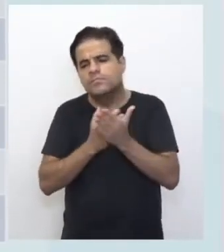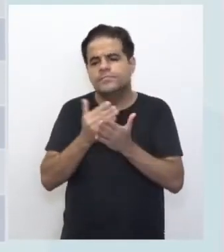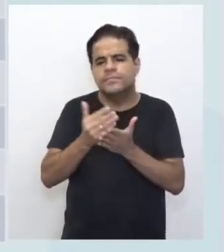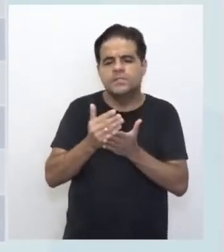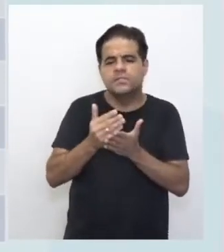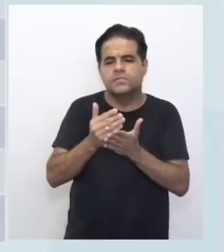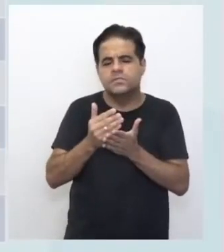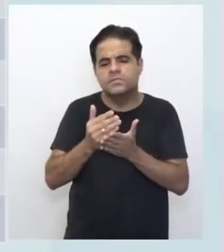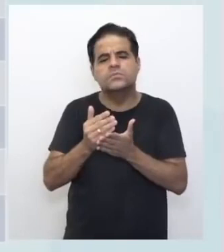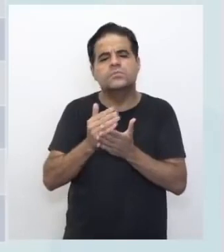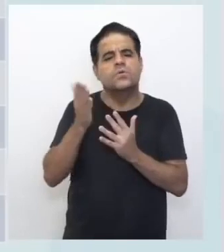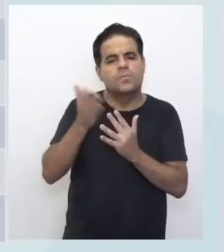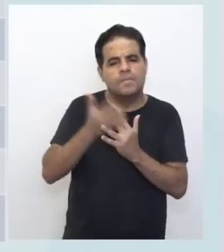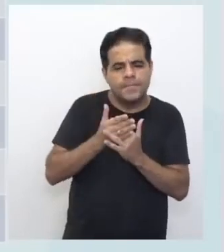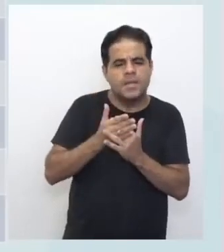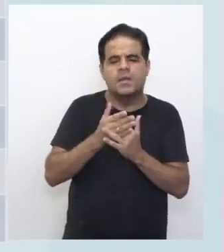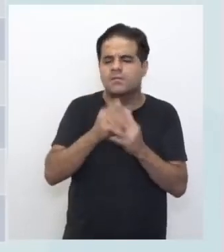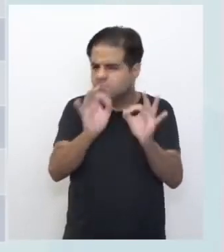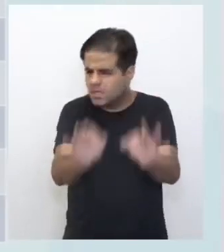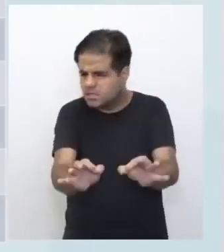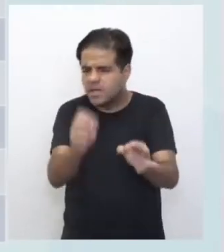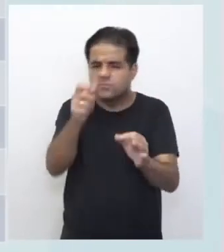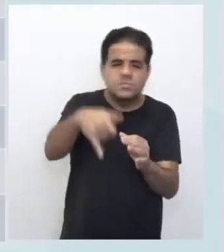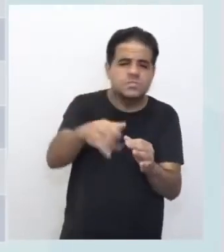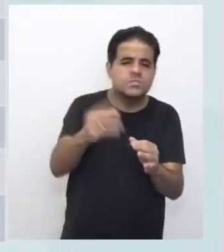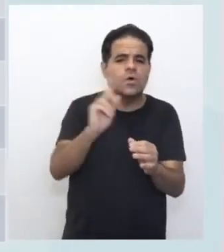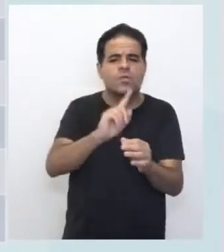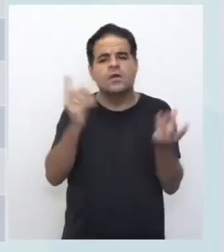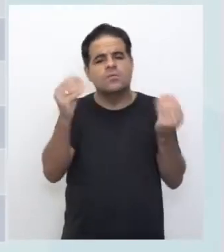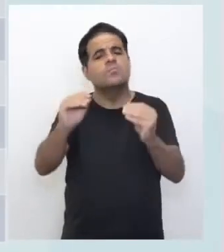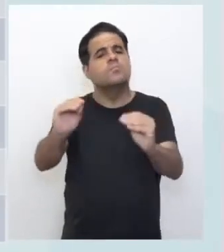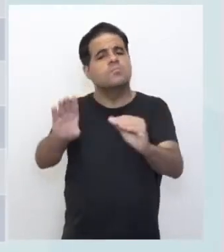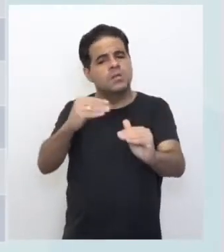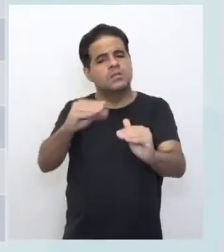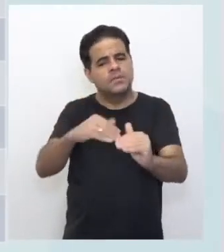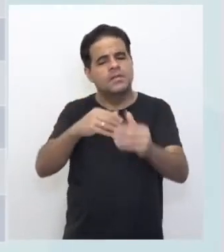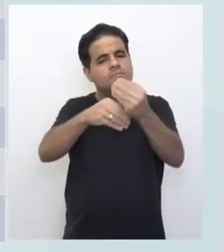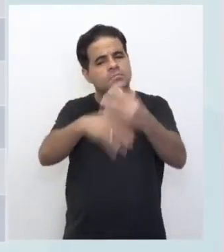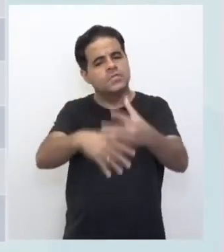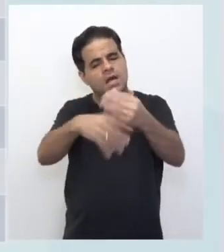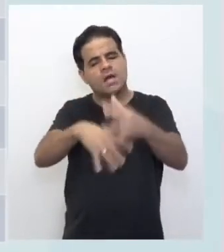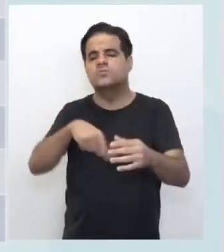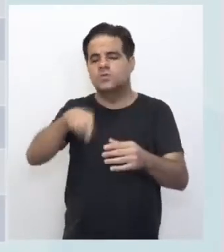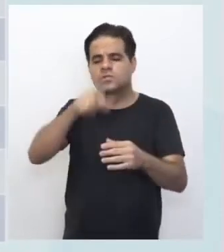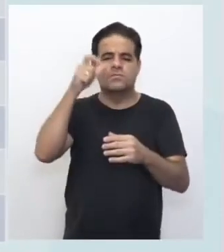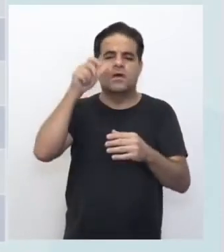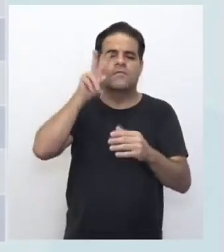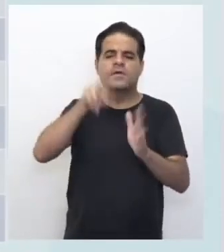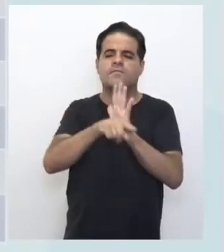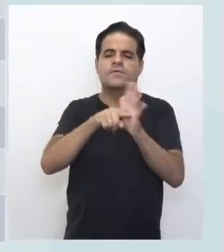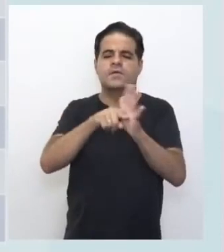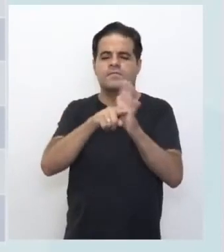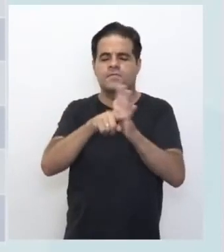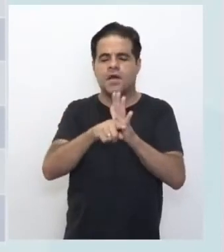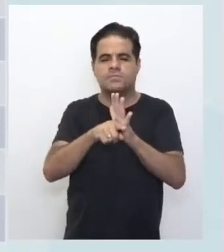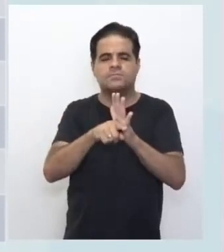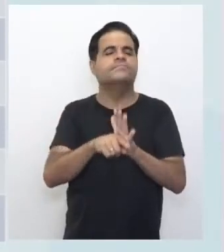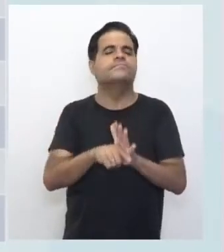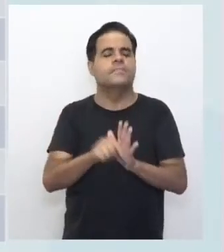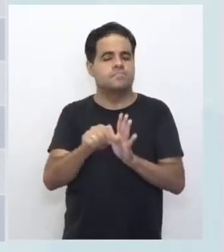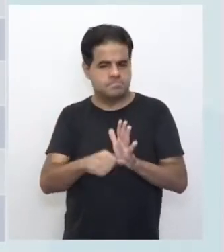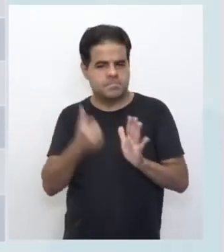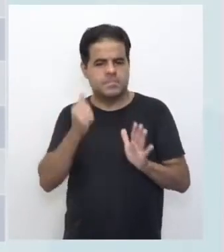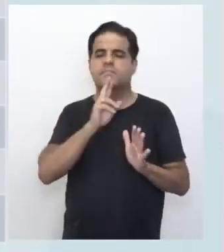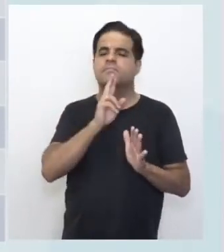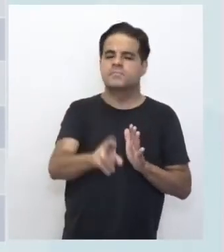do texto. Isso é correto? Você vai pôr sim ou não, pode mandar aí no chat que a gente já vai verificando. Aí aqui a primeira resposta